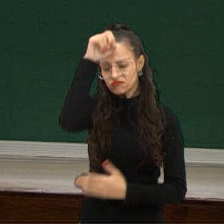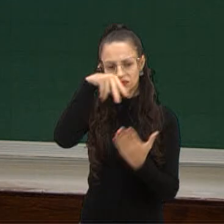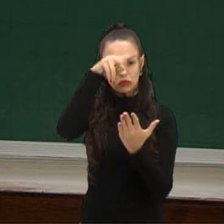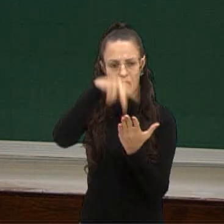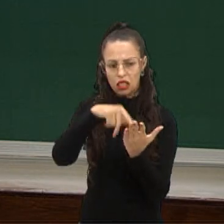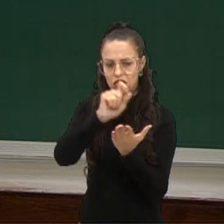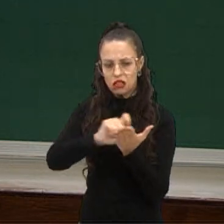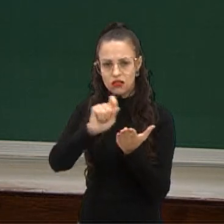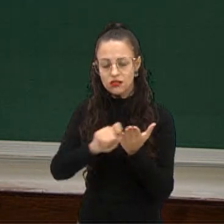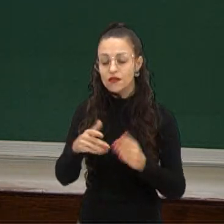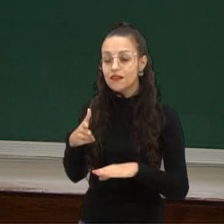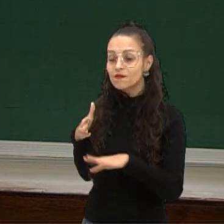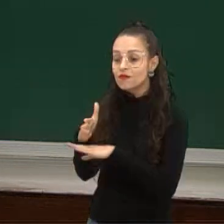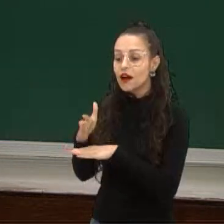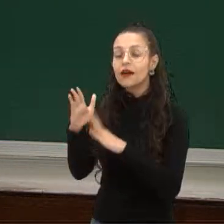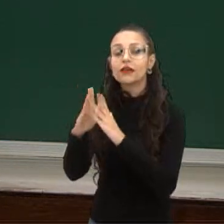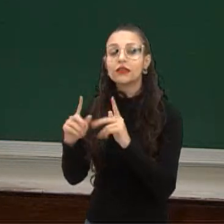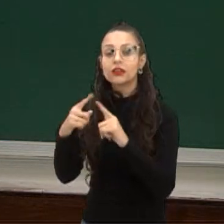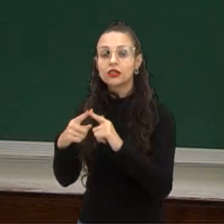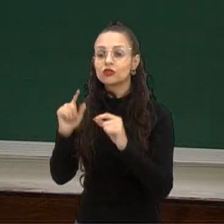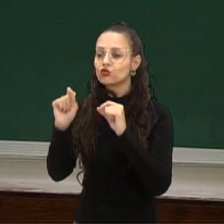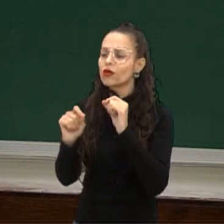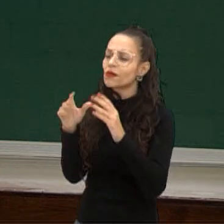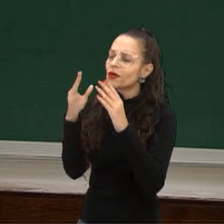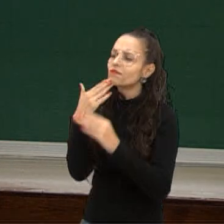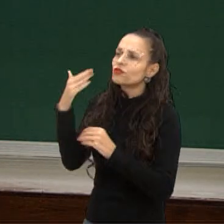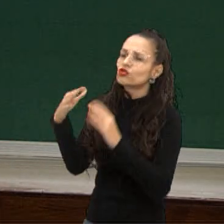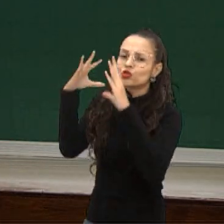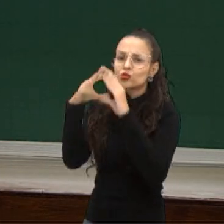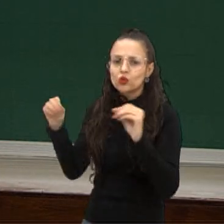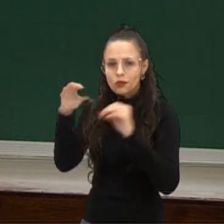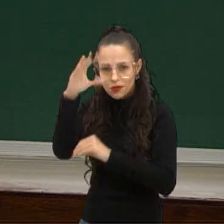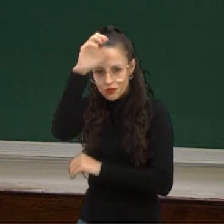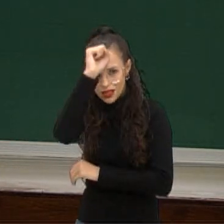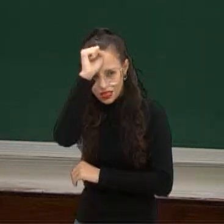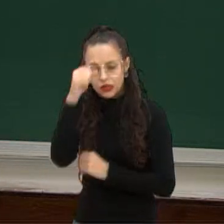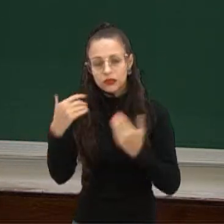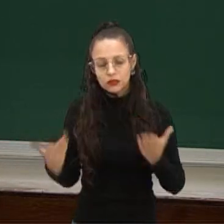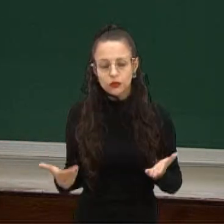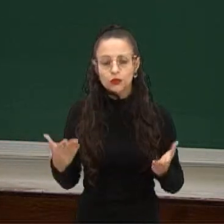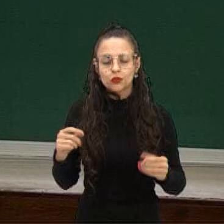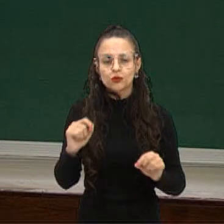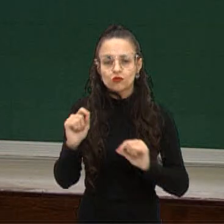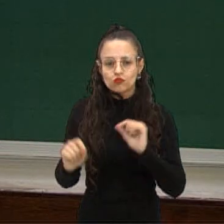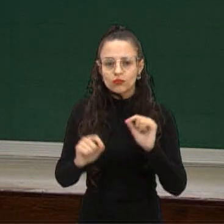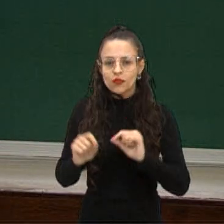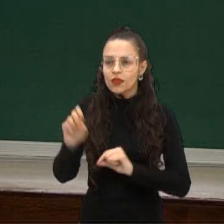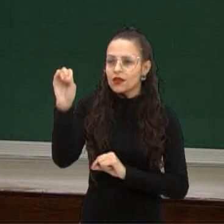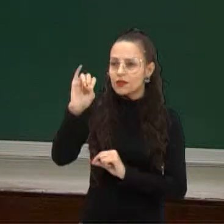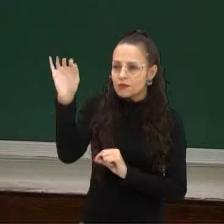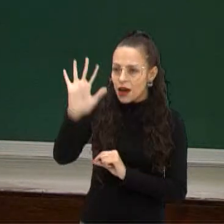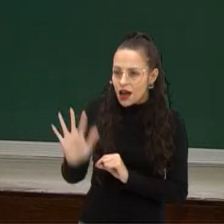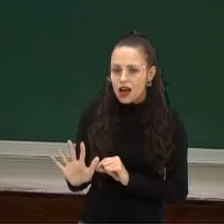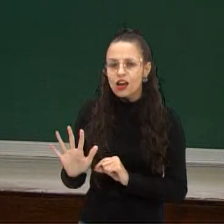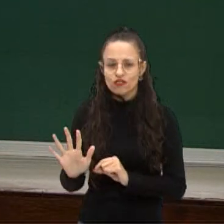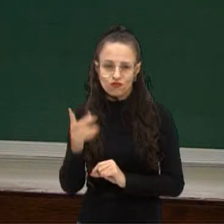Então ele ia para a igreja para o quê? Para se curar, né? Para aprender. Então, as imagens que a gente vai ver um pouquinho, ela tinha